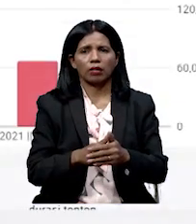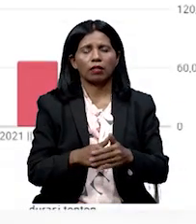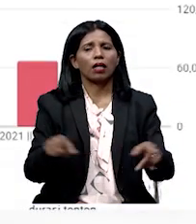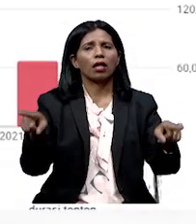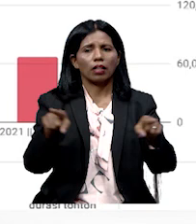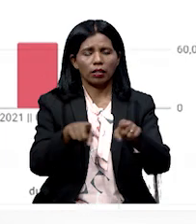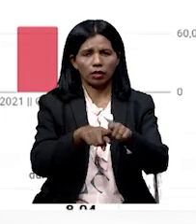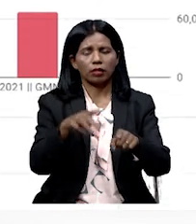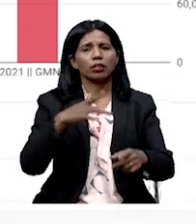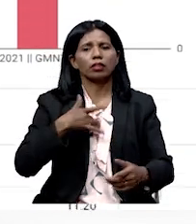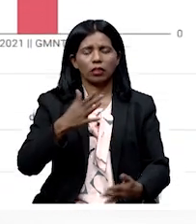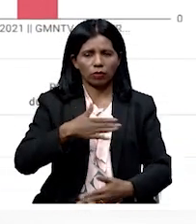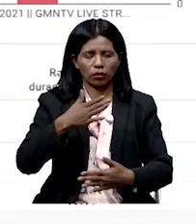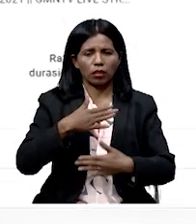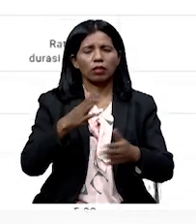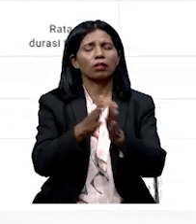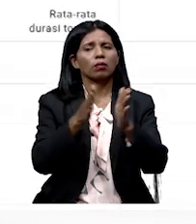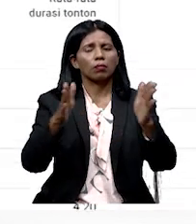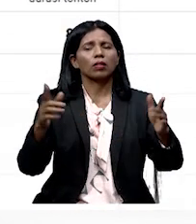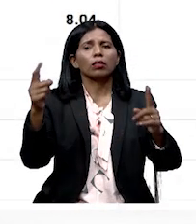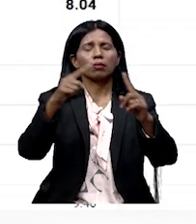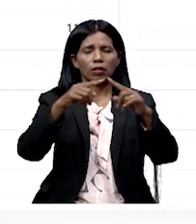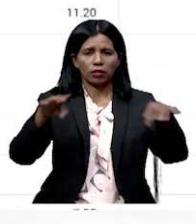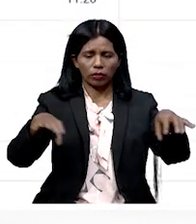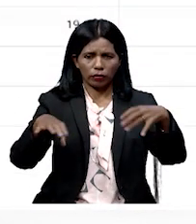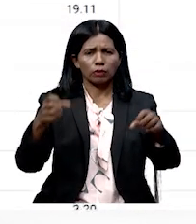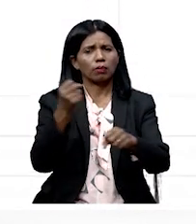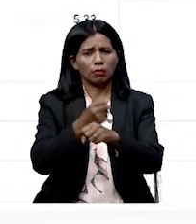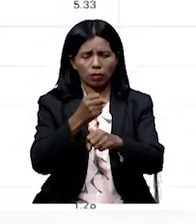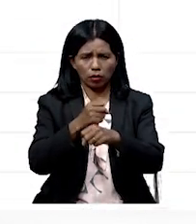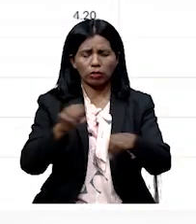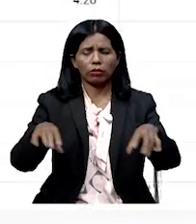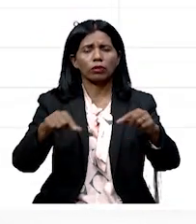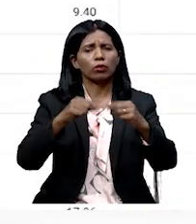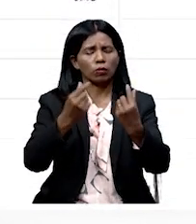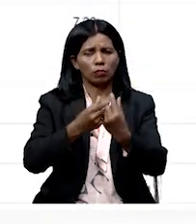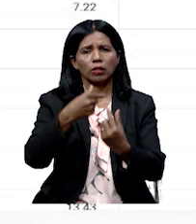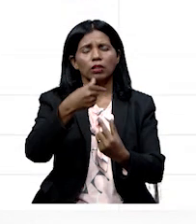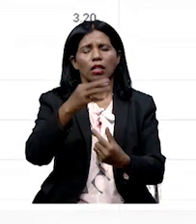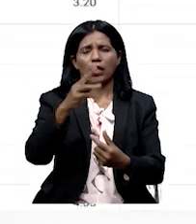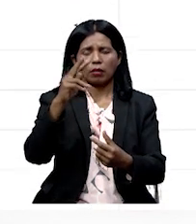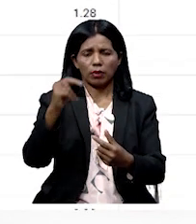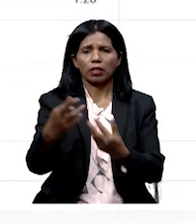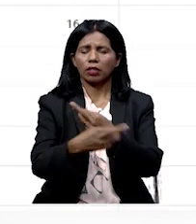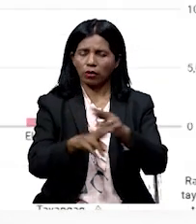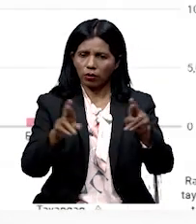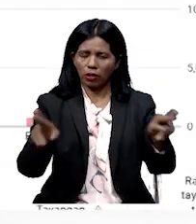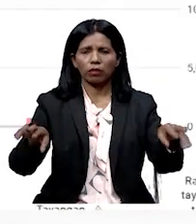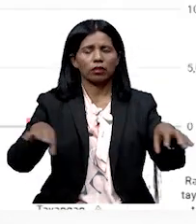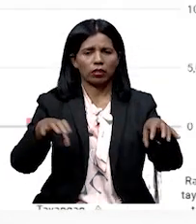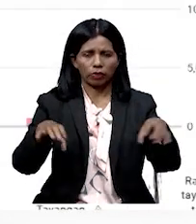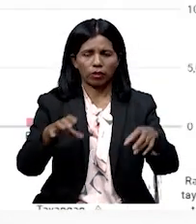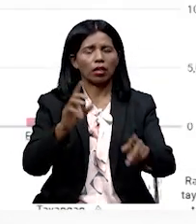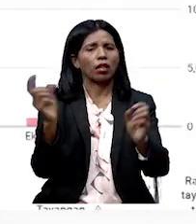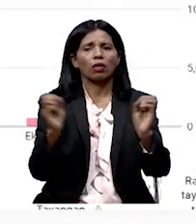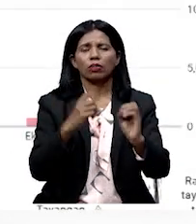reconhecimento e apreciação ida ba servisu makasi servisu di ekipa GMN ne resultado servisu la ostet ema